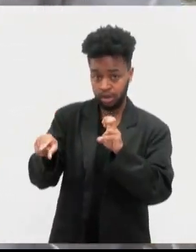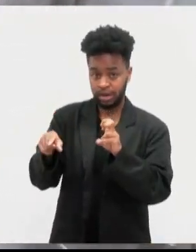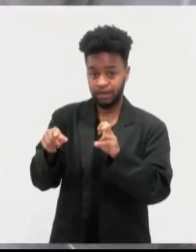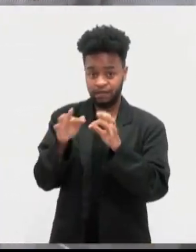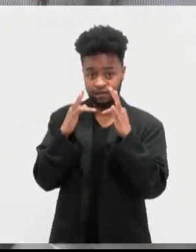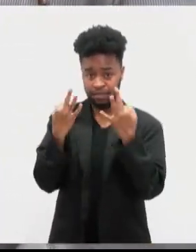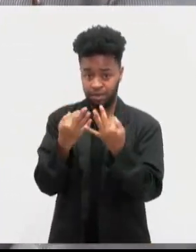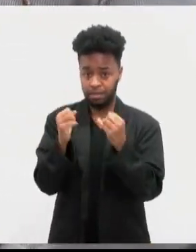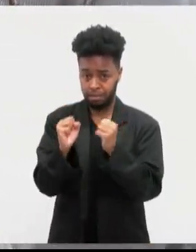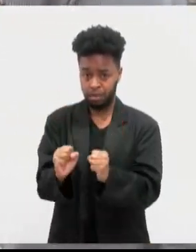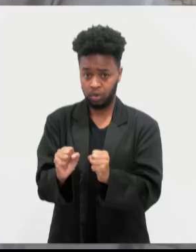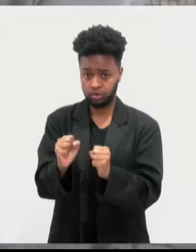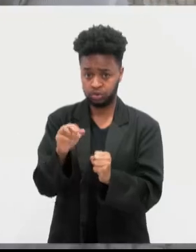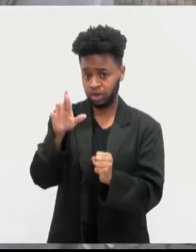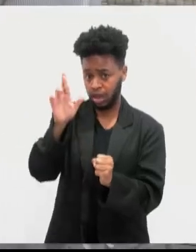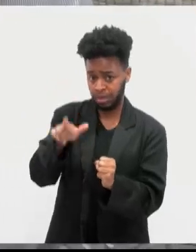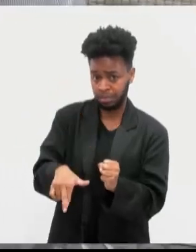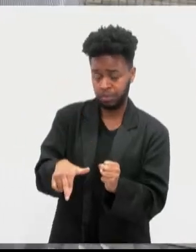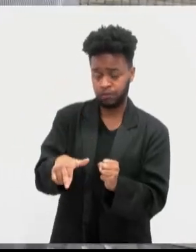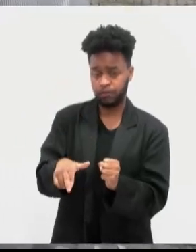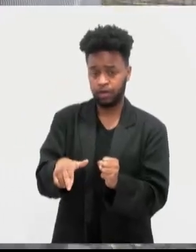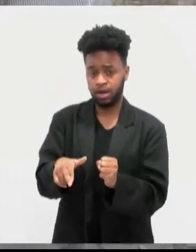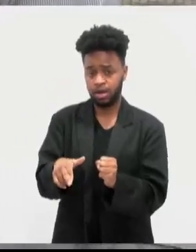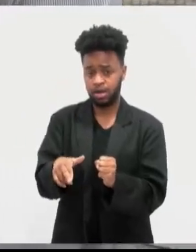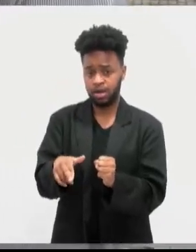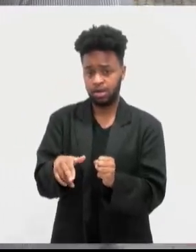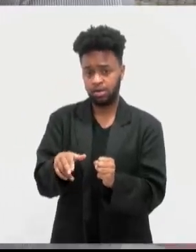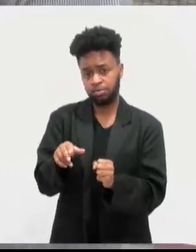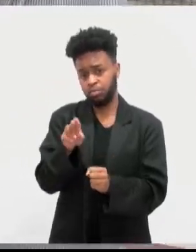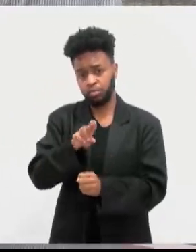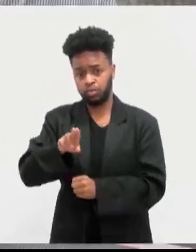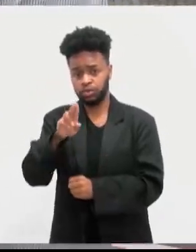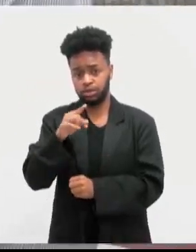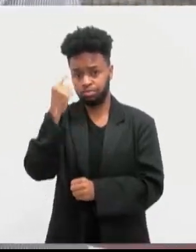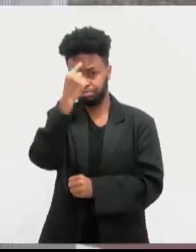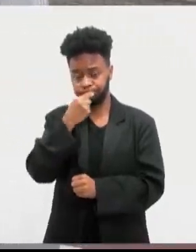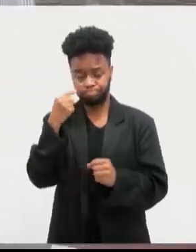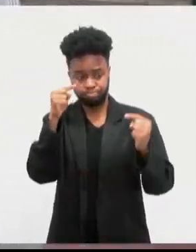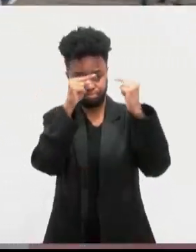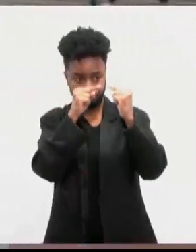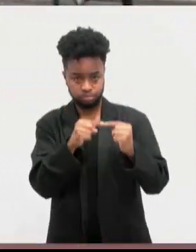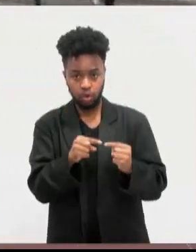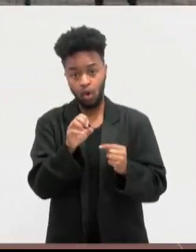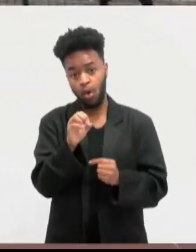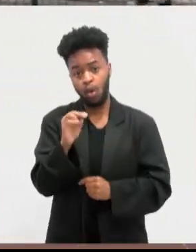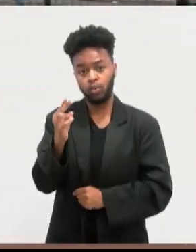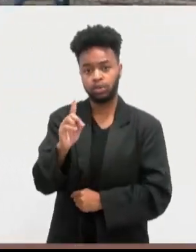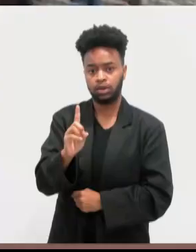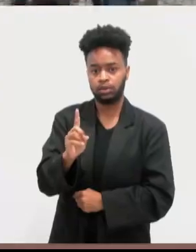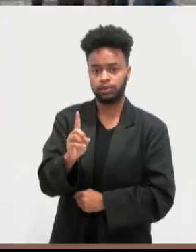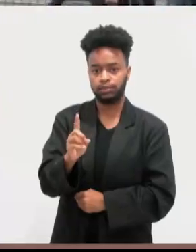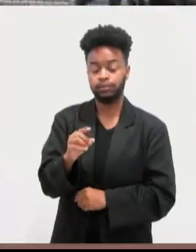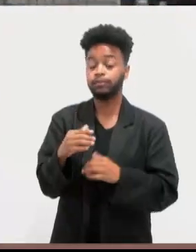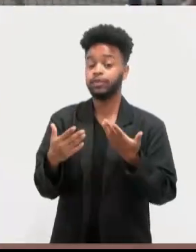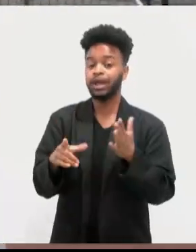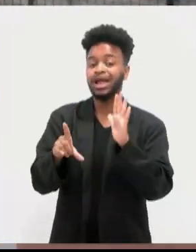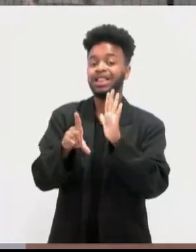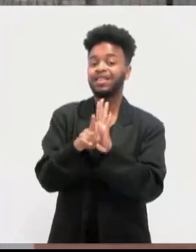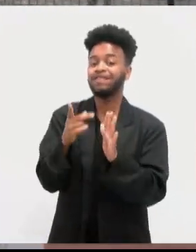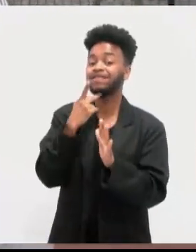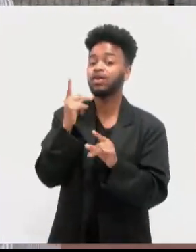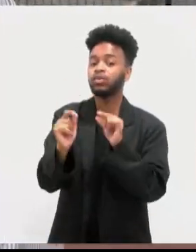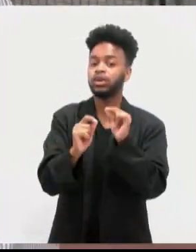esse tipo aí de situação, reconhecimento facial, ou não podem? Então, de novo, né? O que é a LGPD? Ela priva